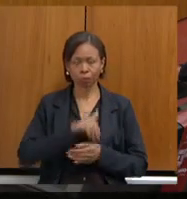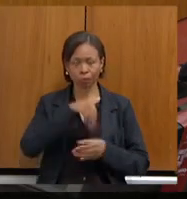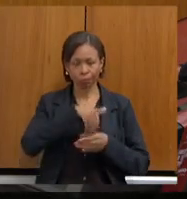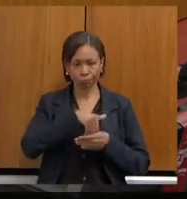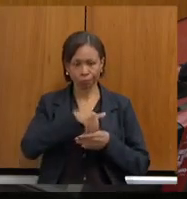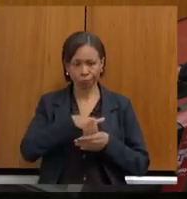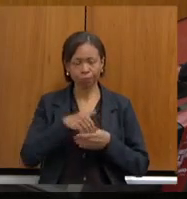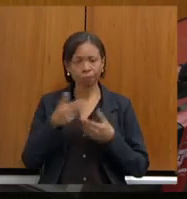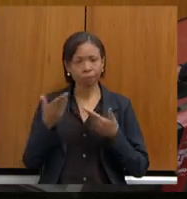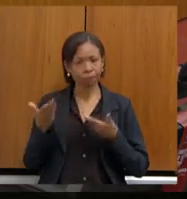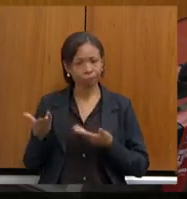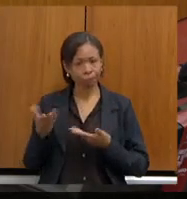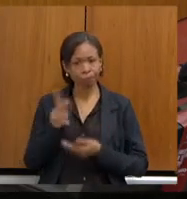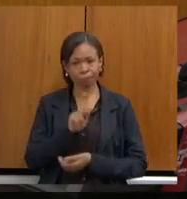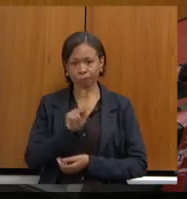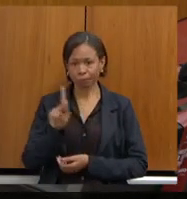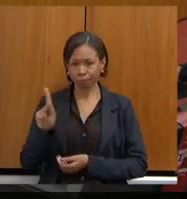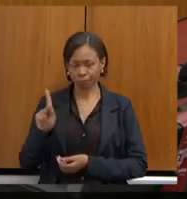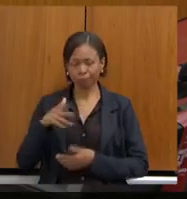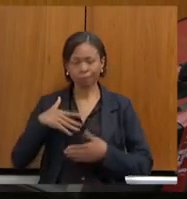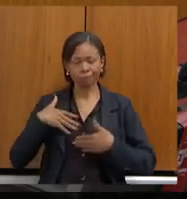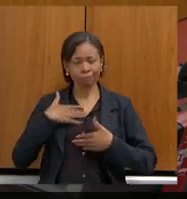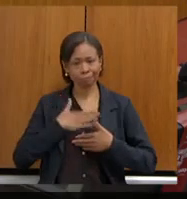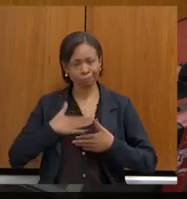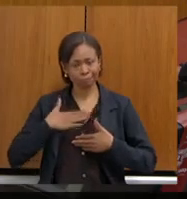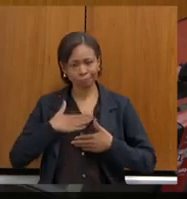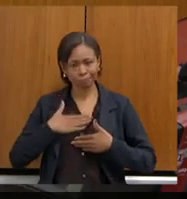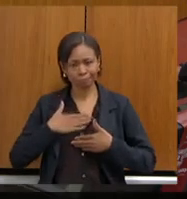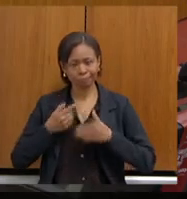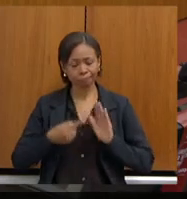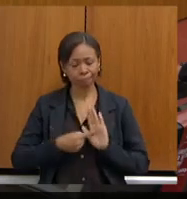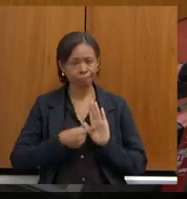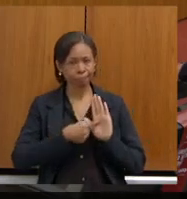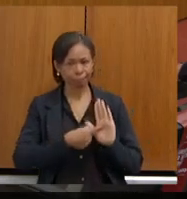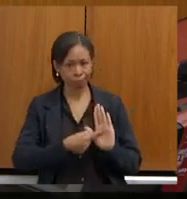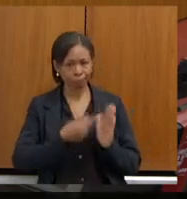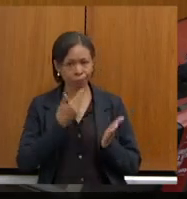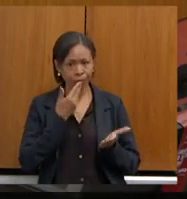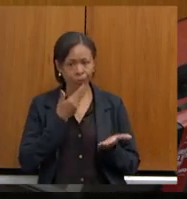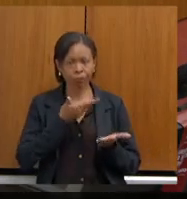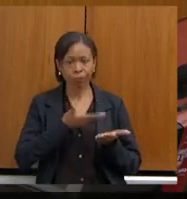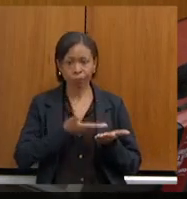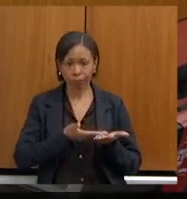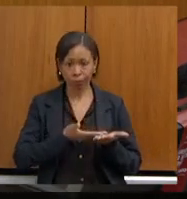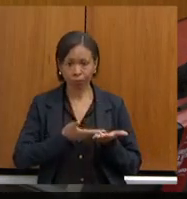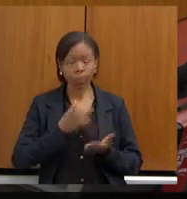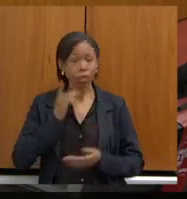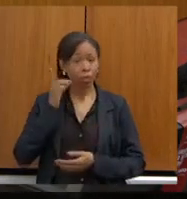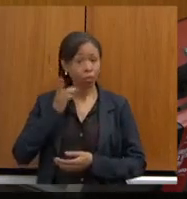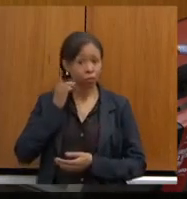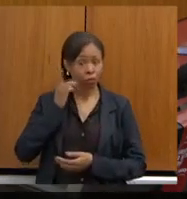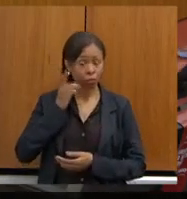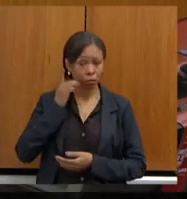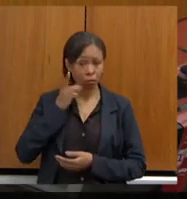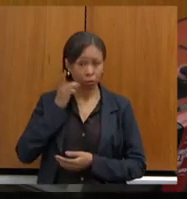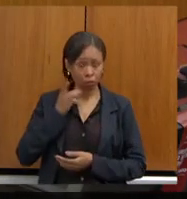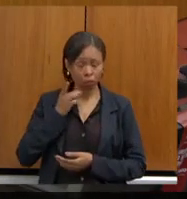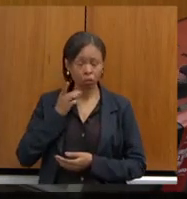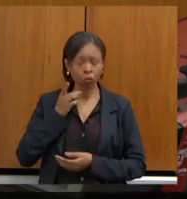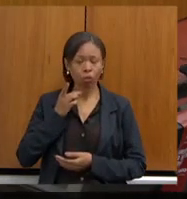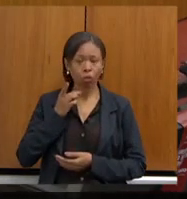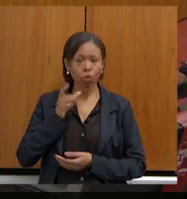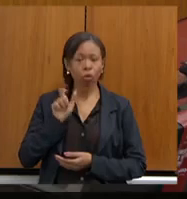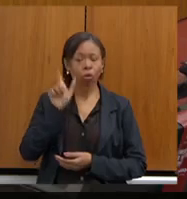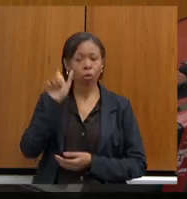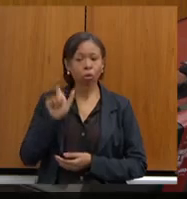alegria o apresenta o seguinte requerimento de tanto que subscreve aqui as gosta nessas e regimentais